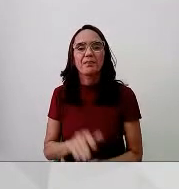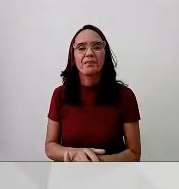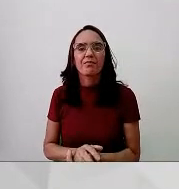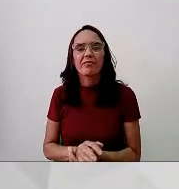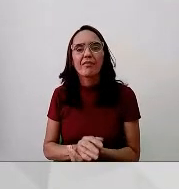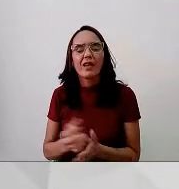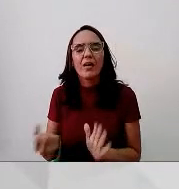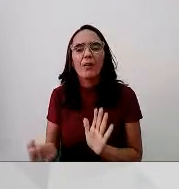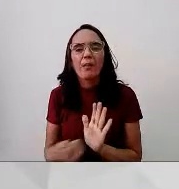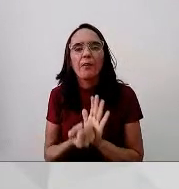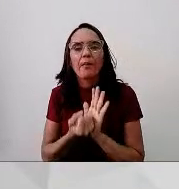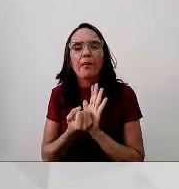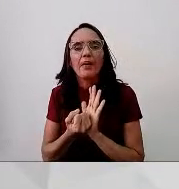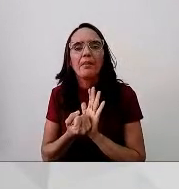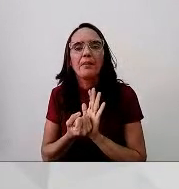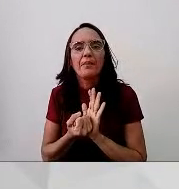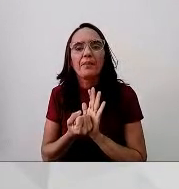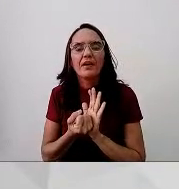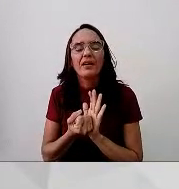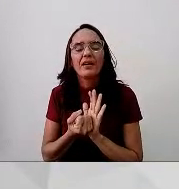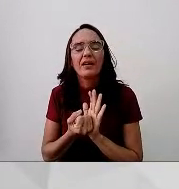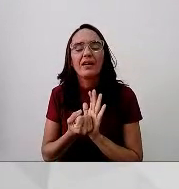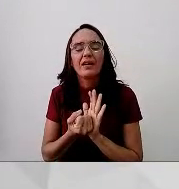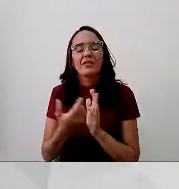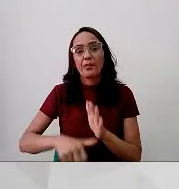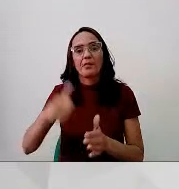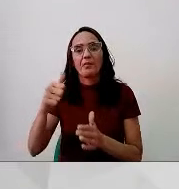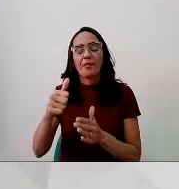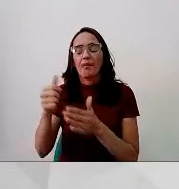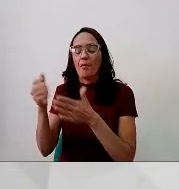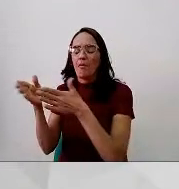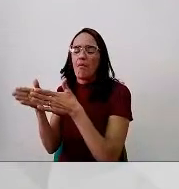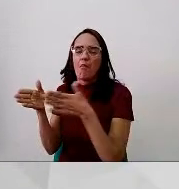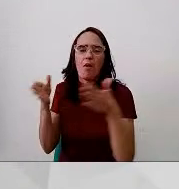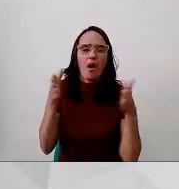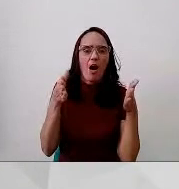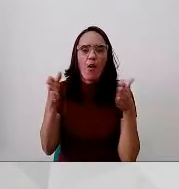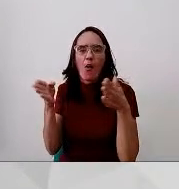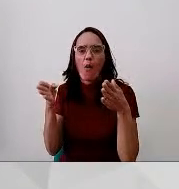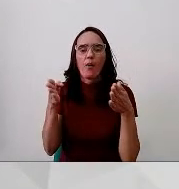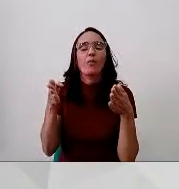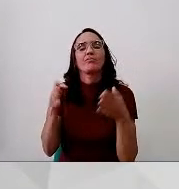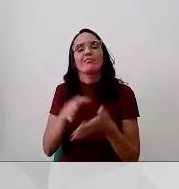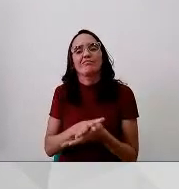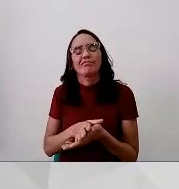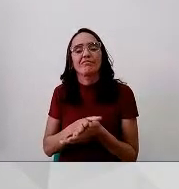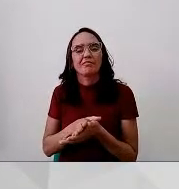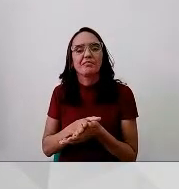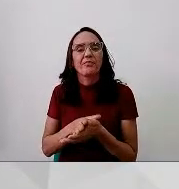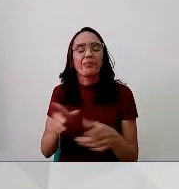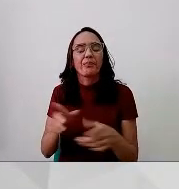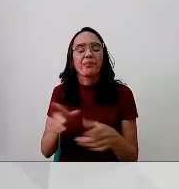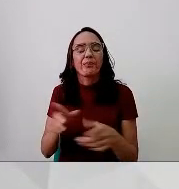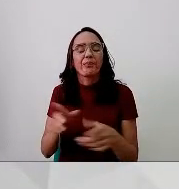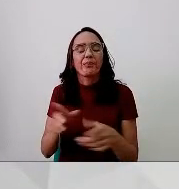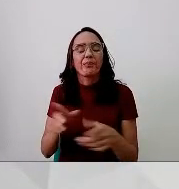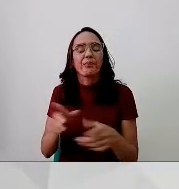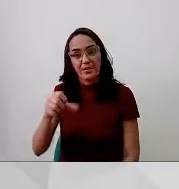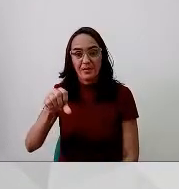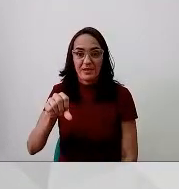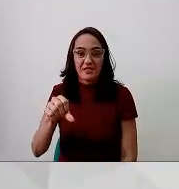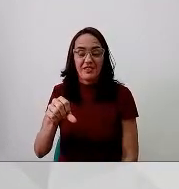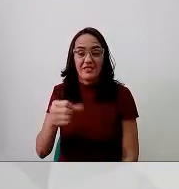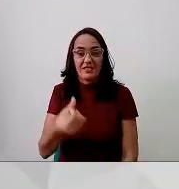Então, foi o primeiro robô de conversa que apareceu. Em 65, também no verão, né, foi consolidada a teoria